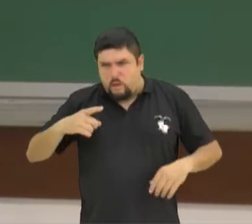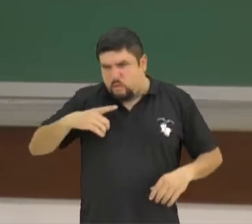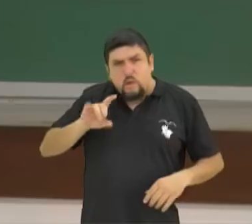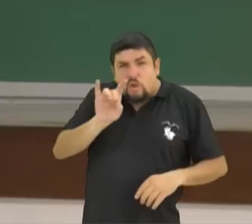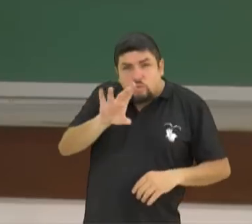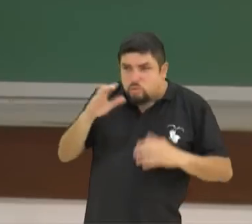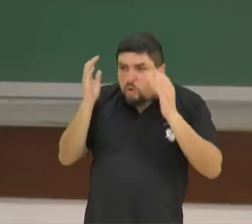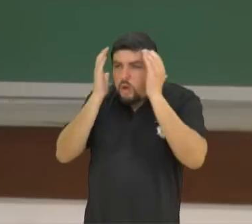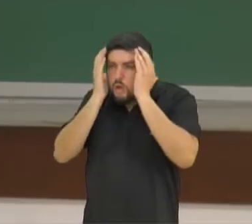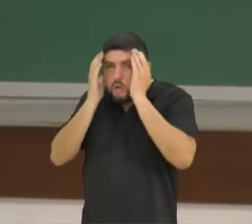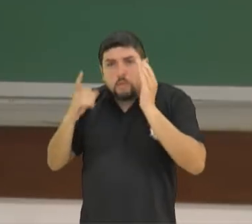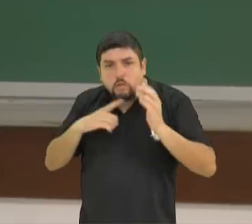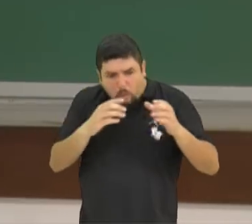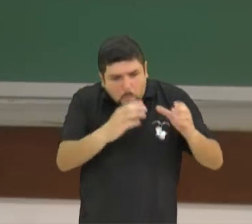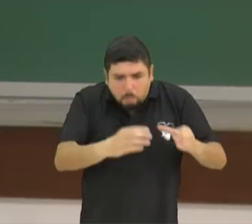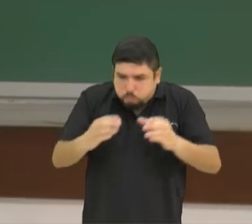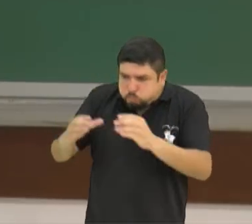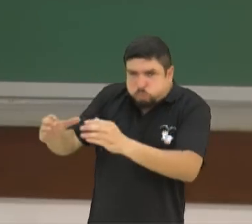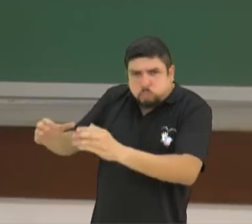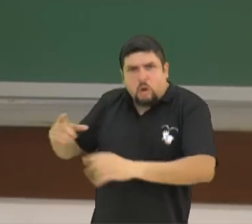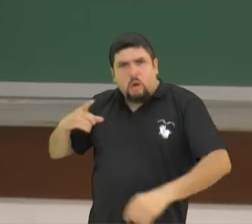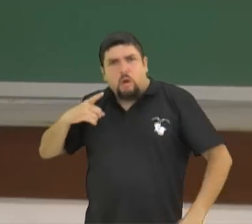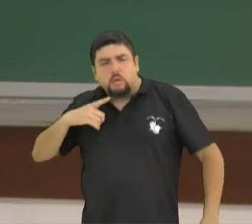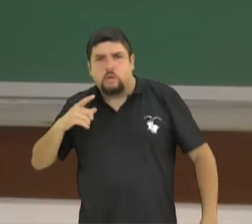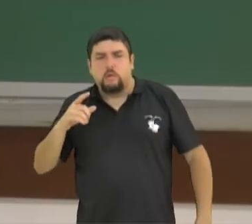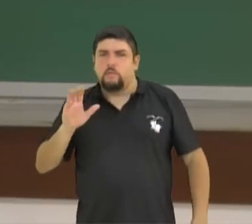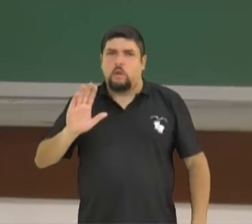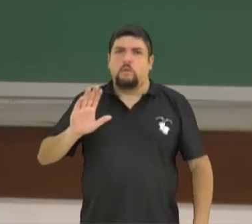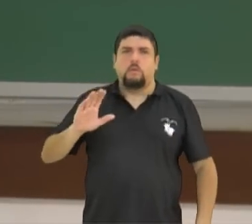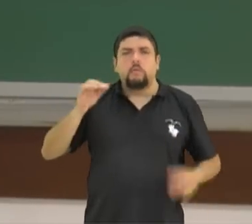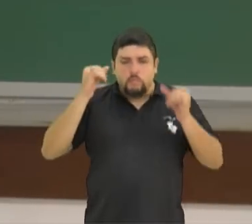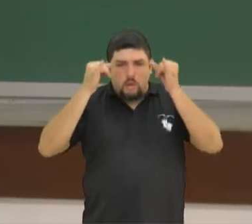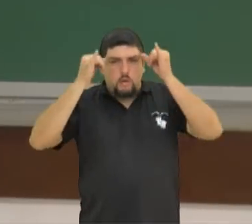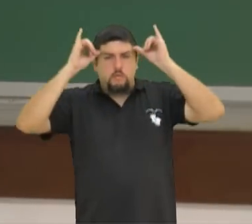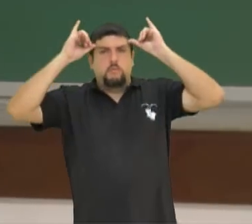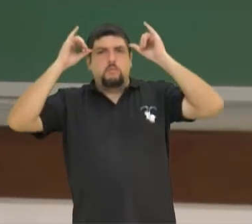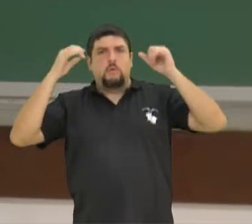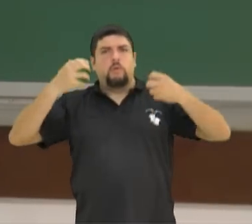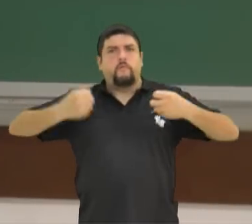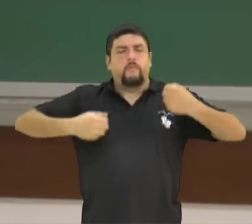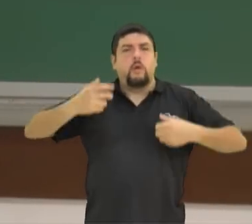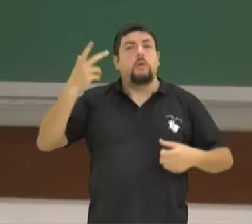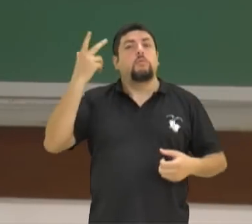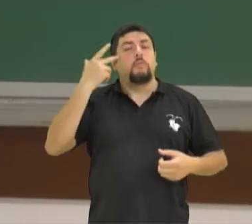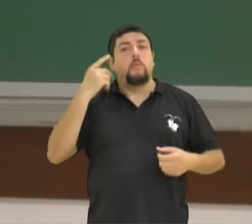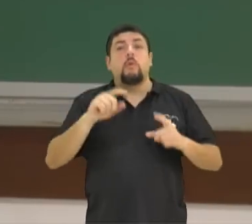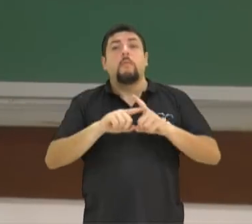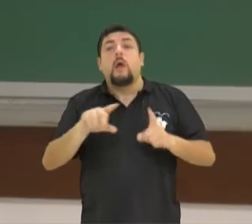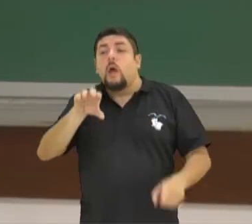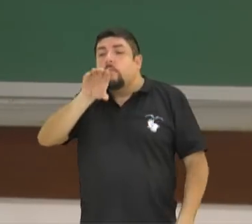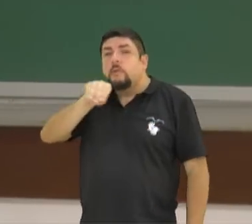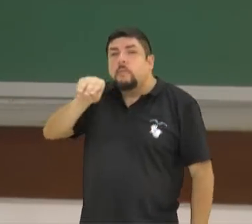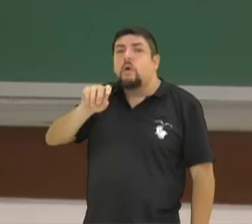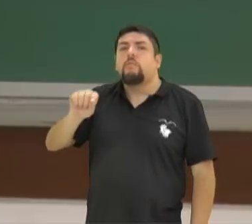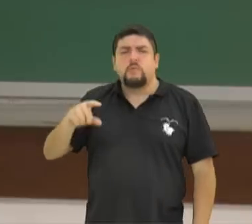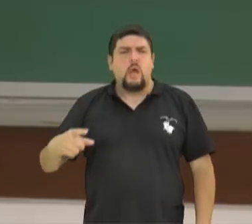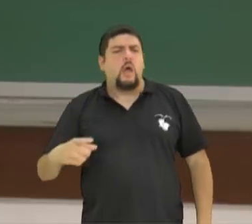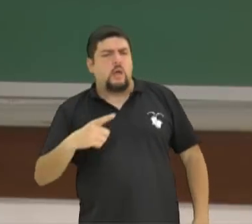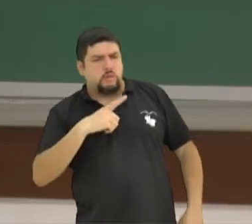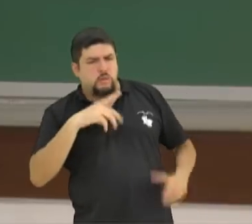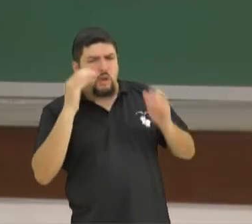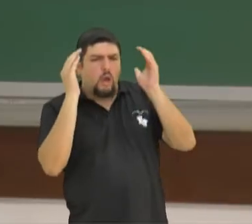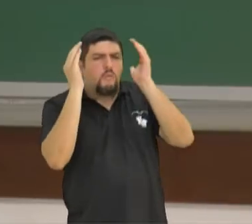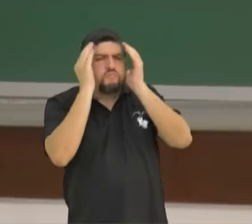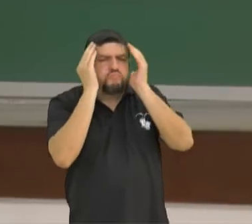Ele tem várias vacas inteiras, não são só as cabeças delas. Mas na hora de falar, ele pega apenas uma parte do corpo da